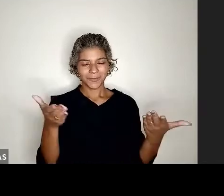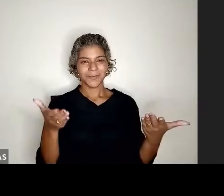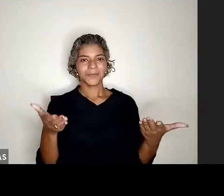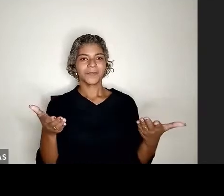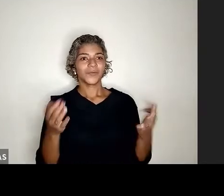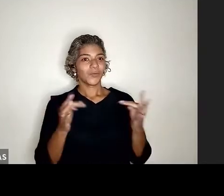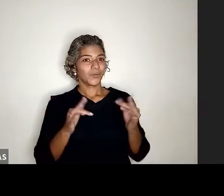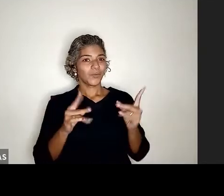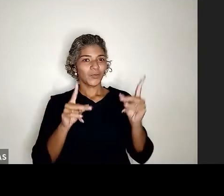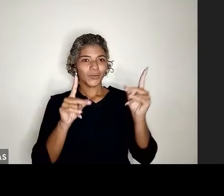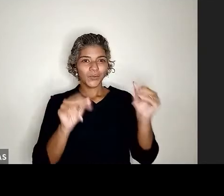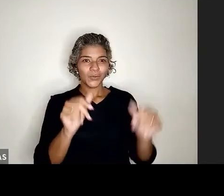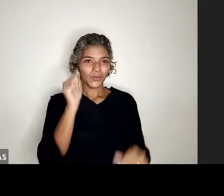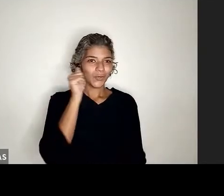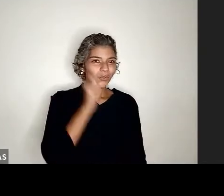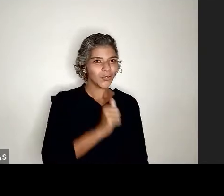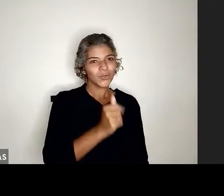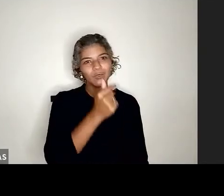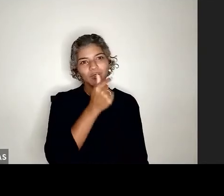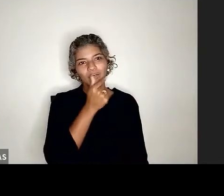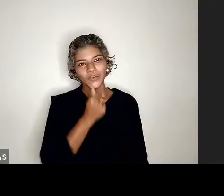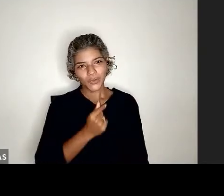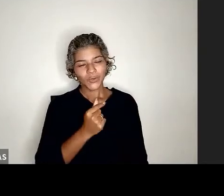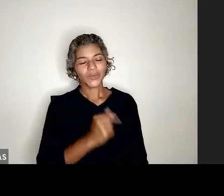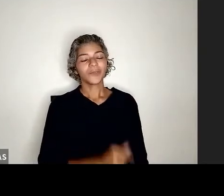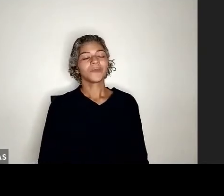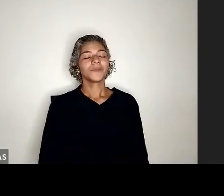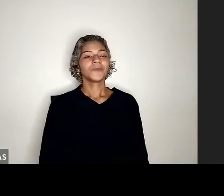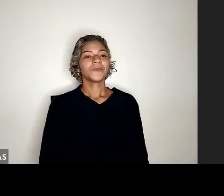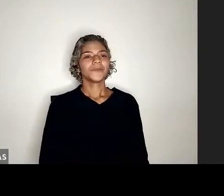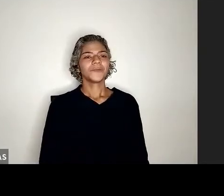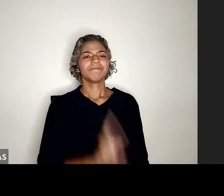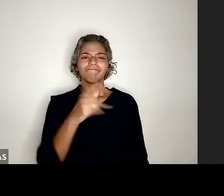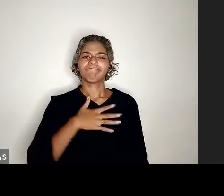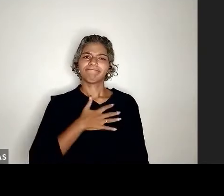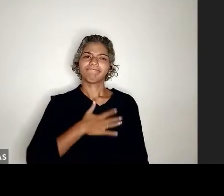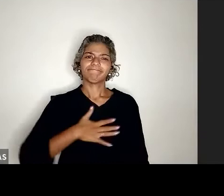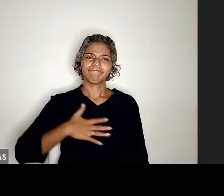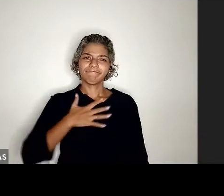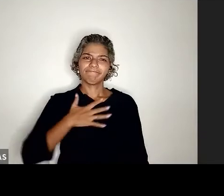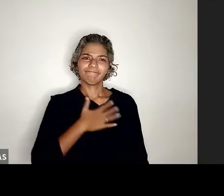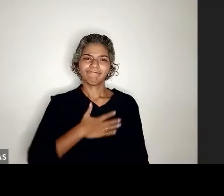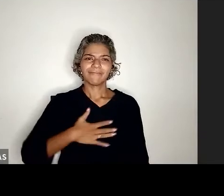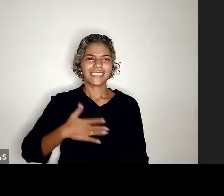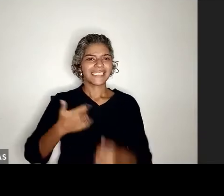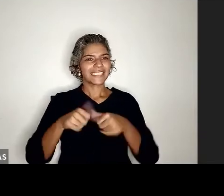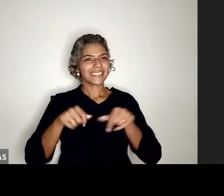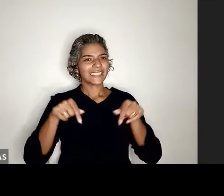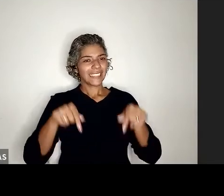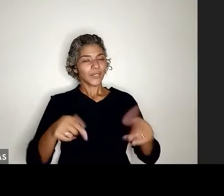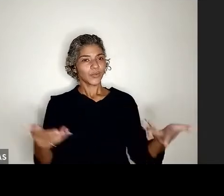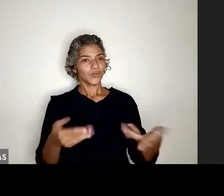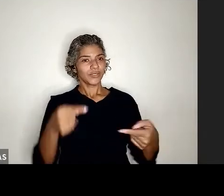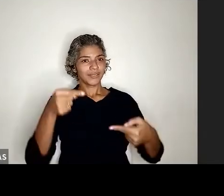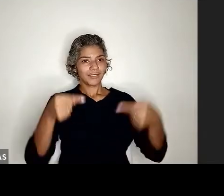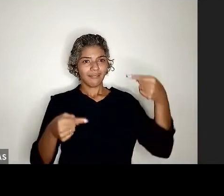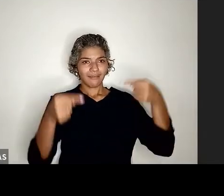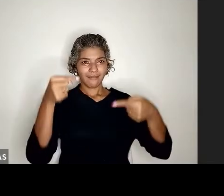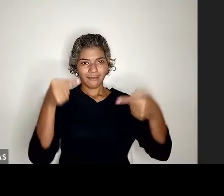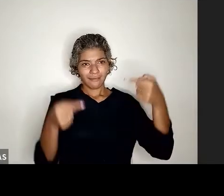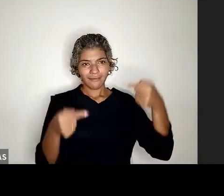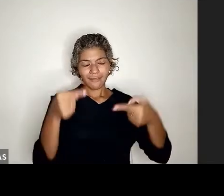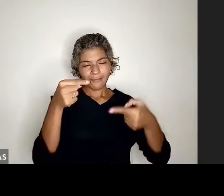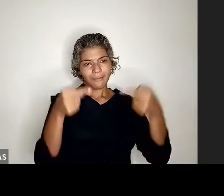todos e todes. É um prazer muito grande estar aqui nesse debate. Nessa posição